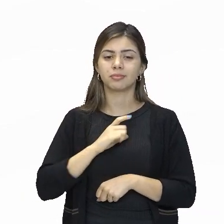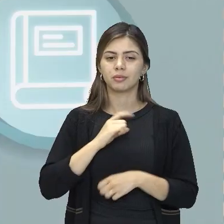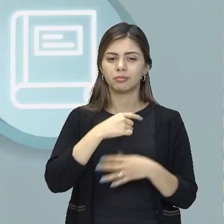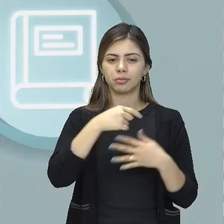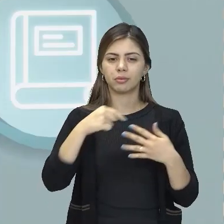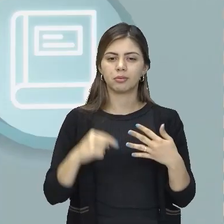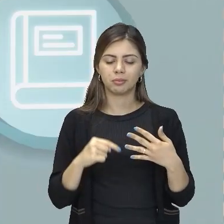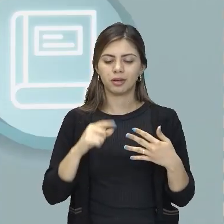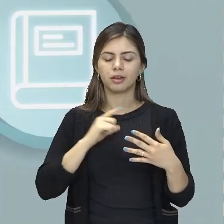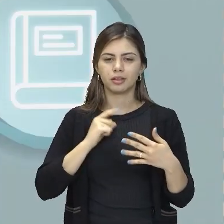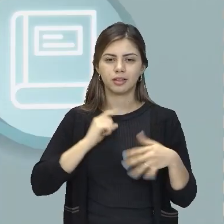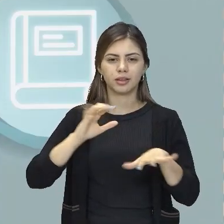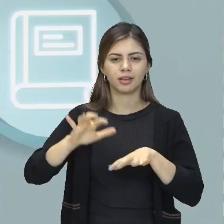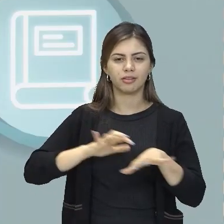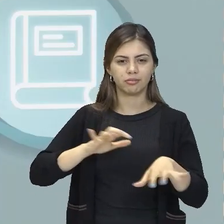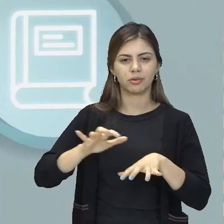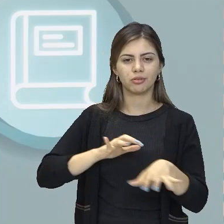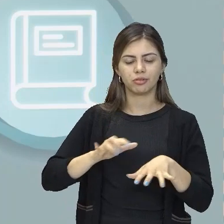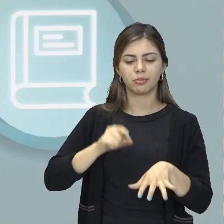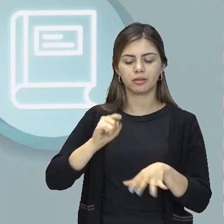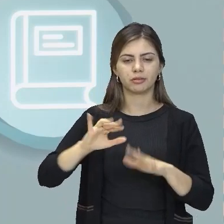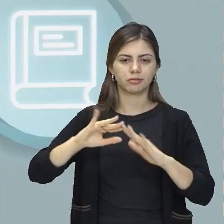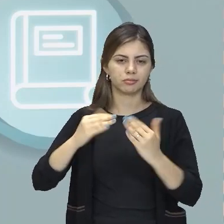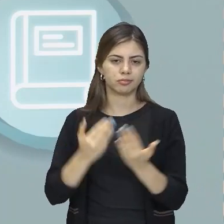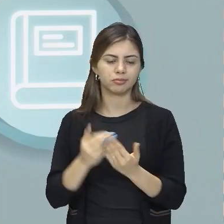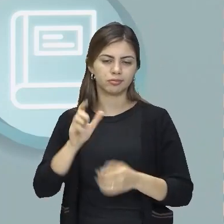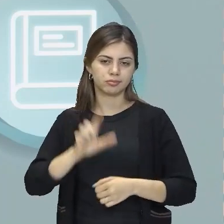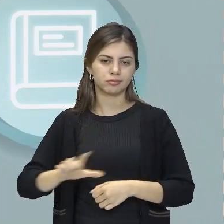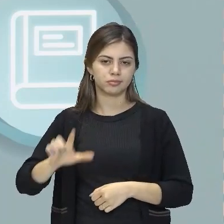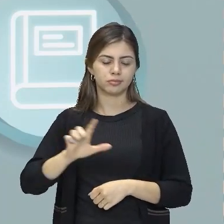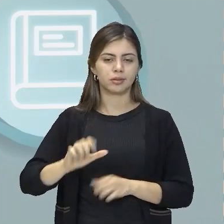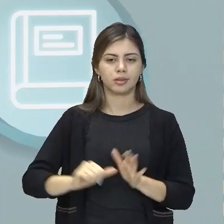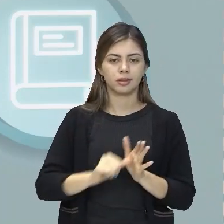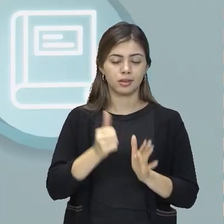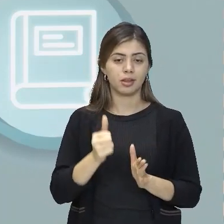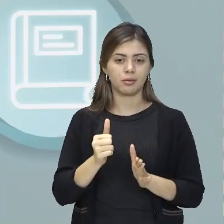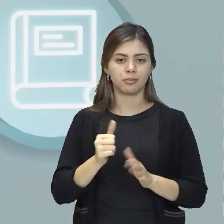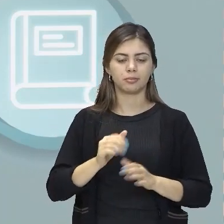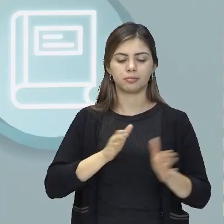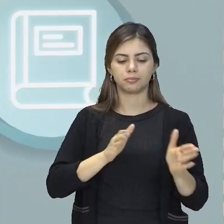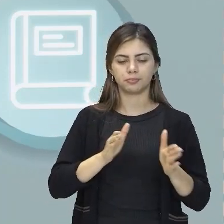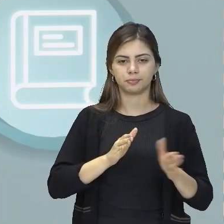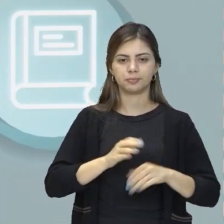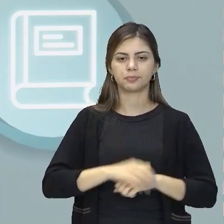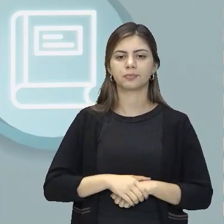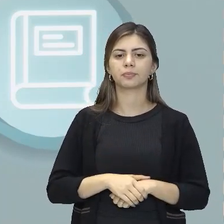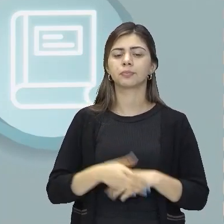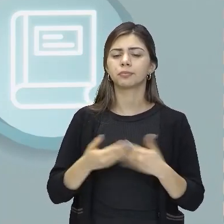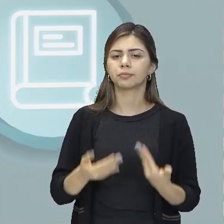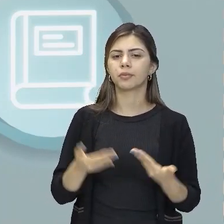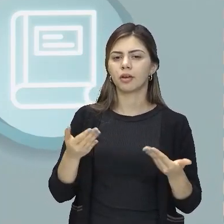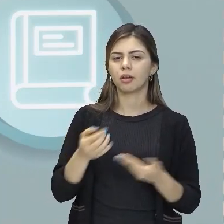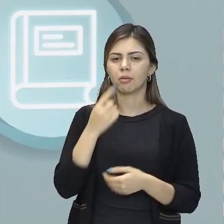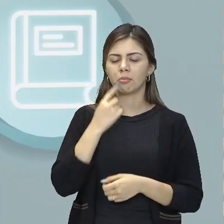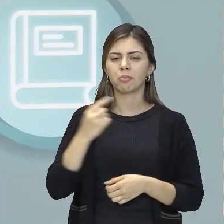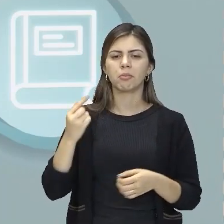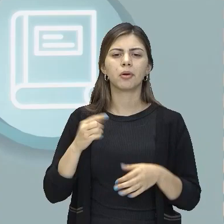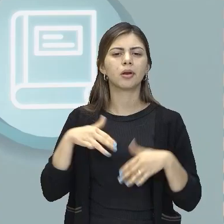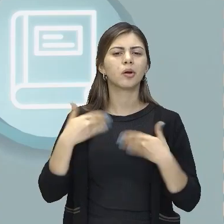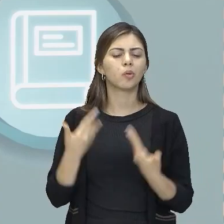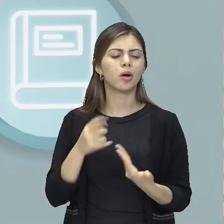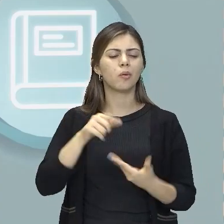Que movimentaram essa escola literária na primeira fase, certo? Vamos verificar quais são